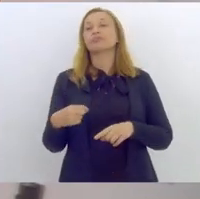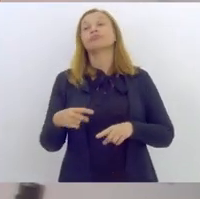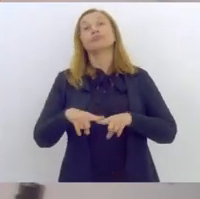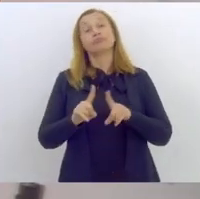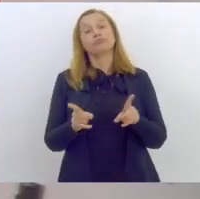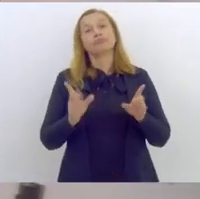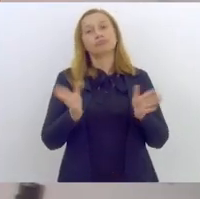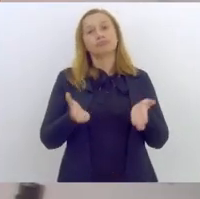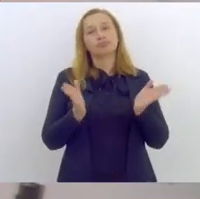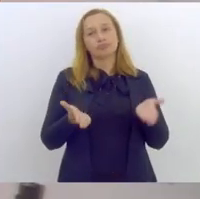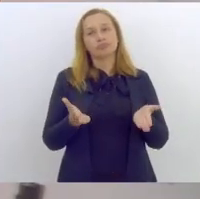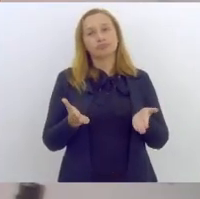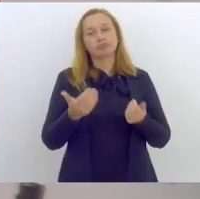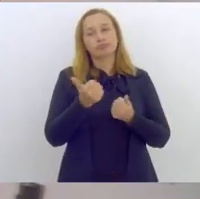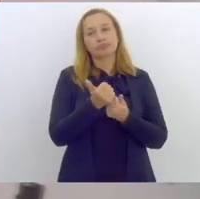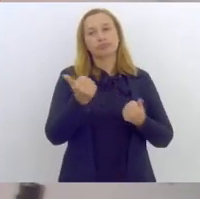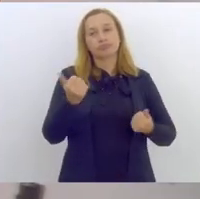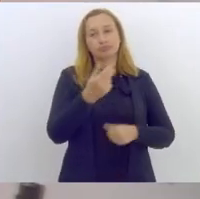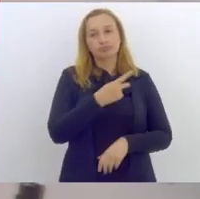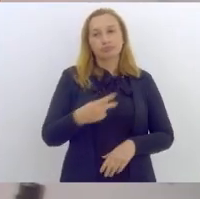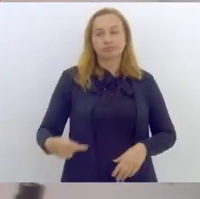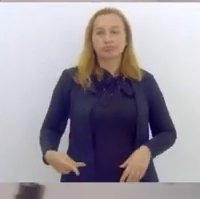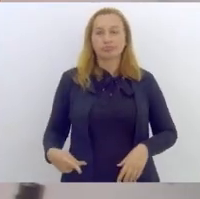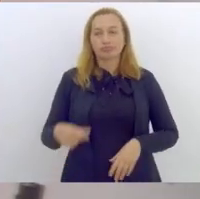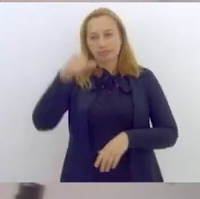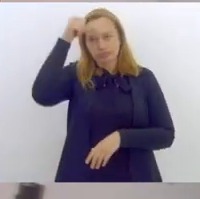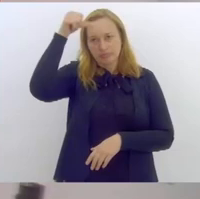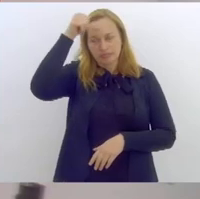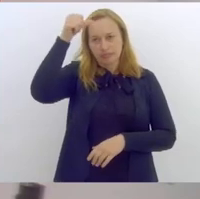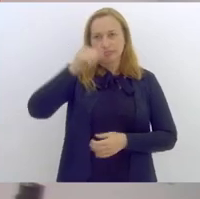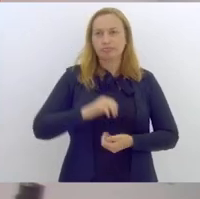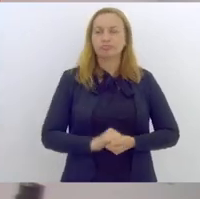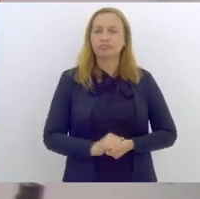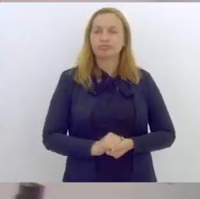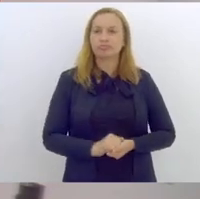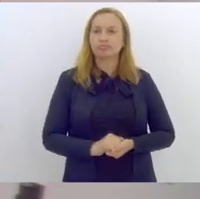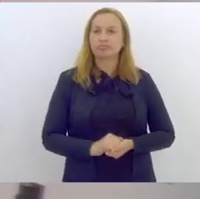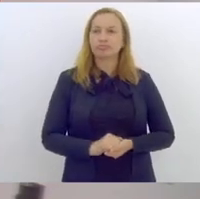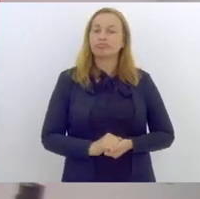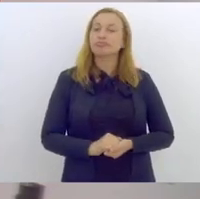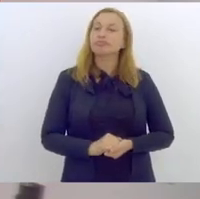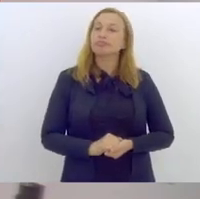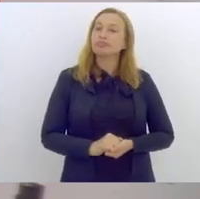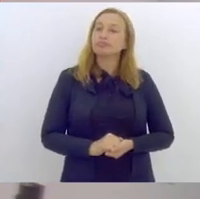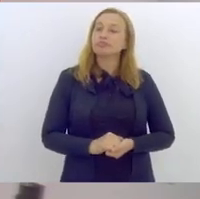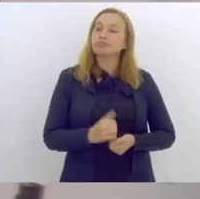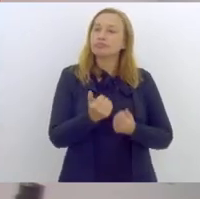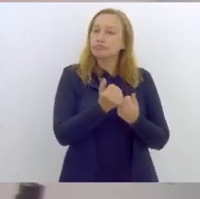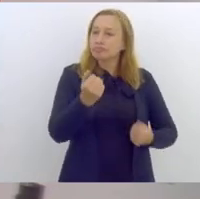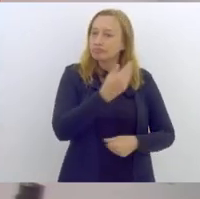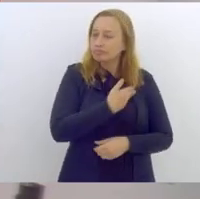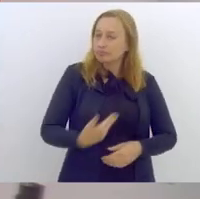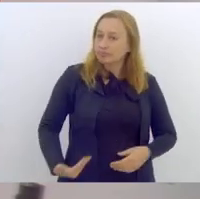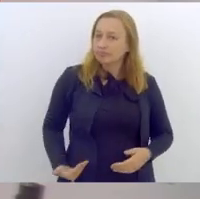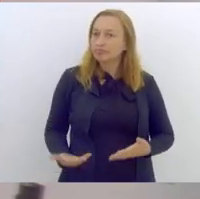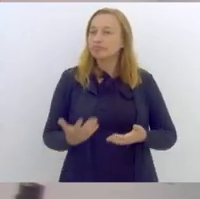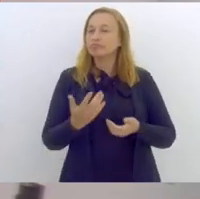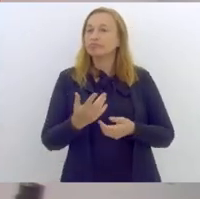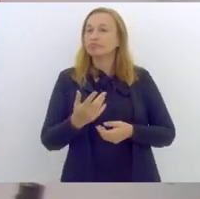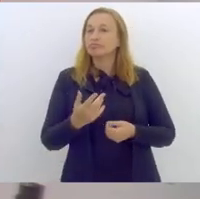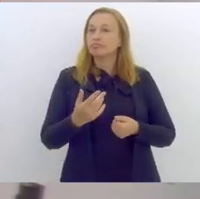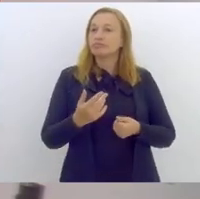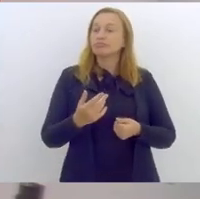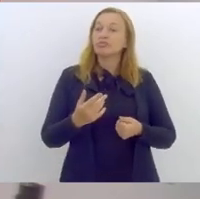mas hoje na condição de vice-líder do governo Cláudio Castro é justamente nessa condição de vice-líder que me faz